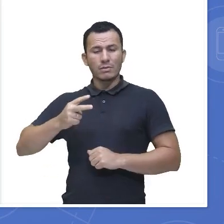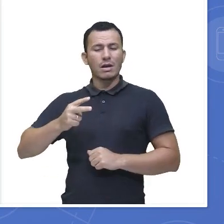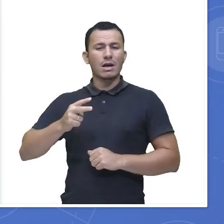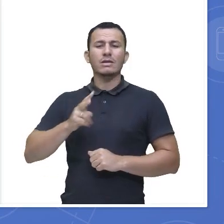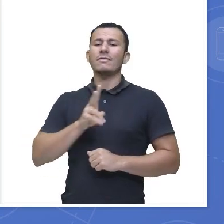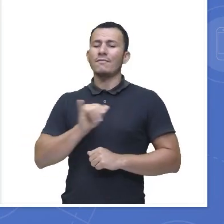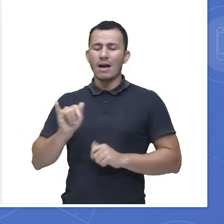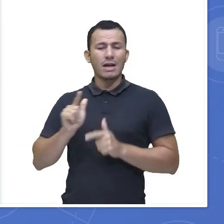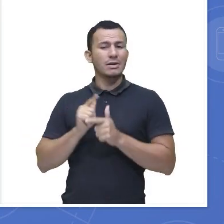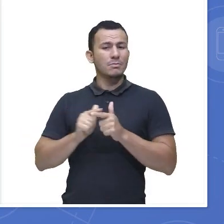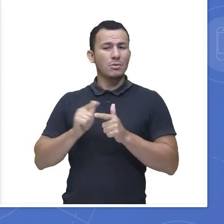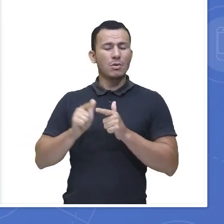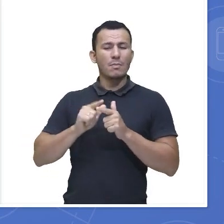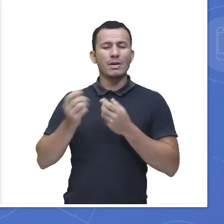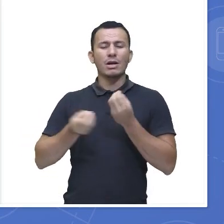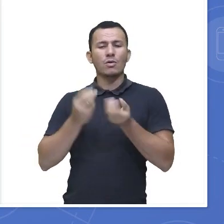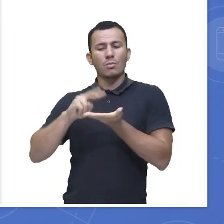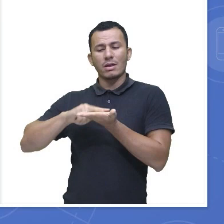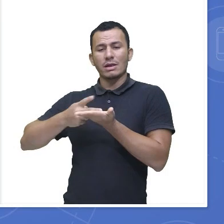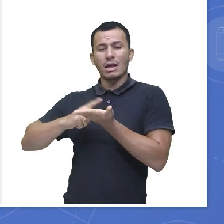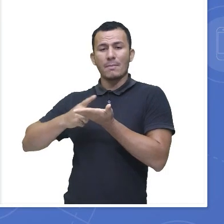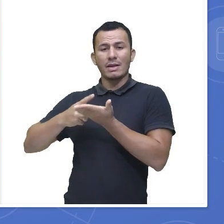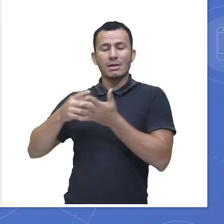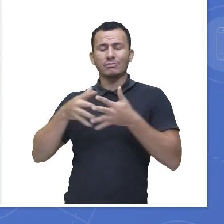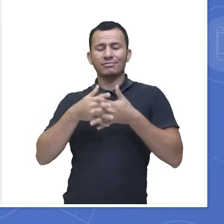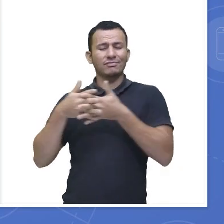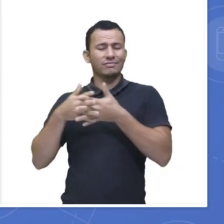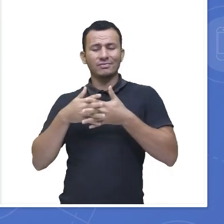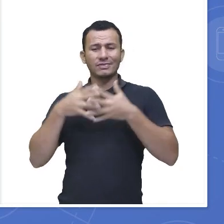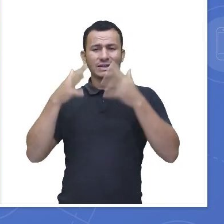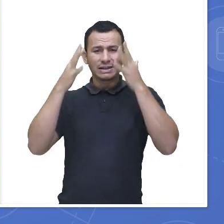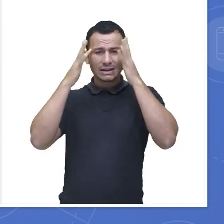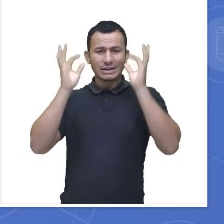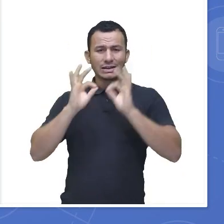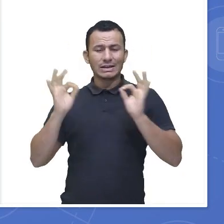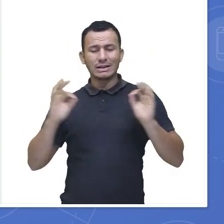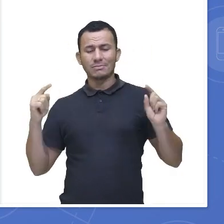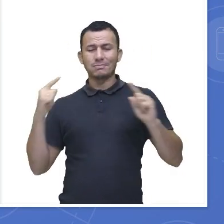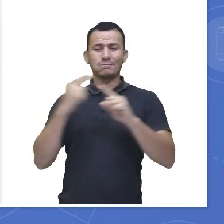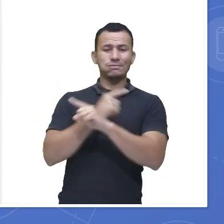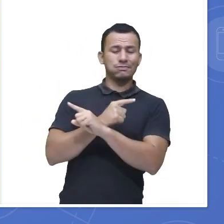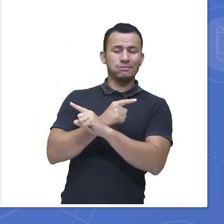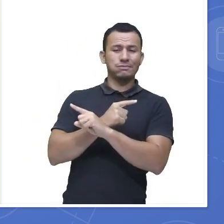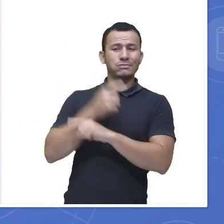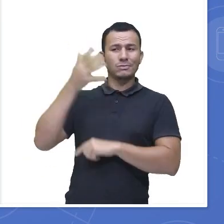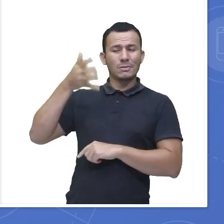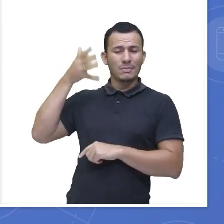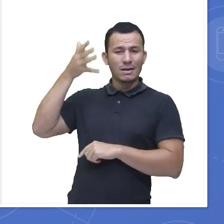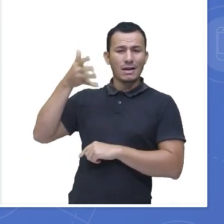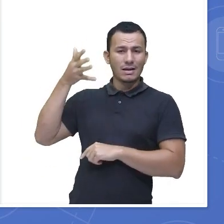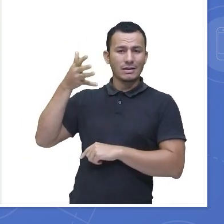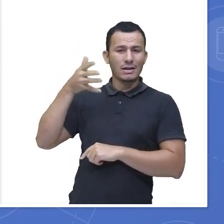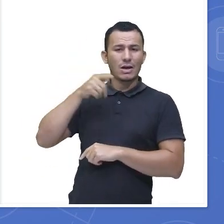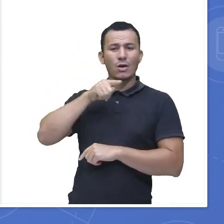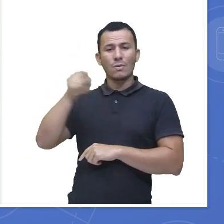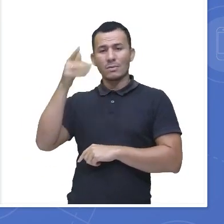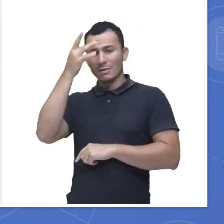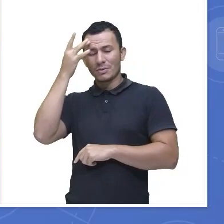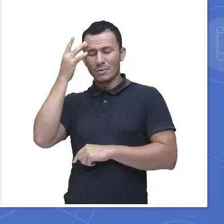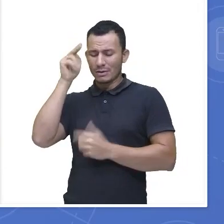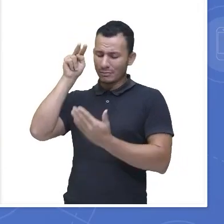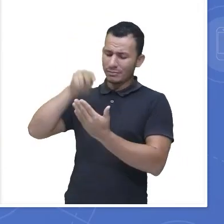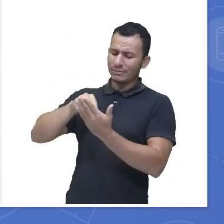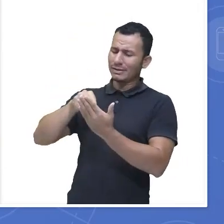criar problemas de interpretação, de compreensão do sentido daquela mensagem que você quer passar.